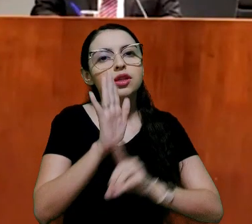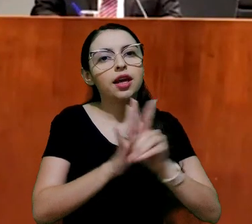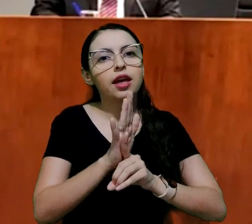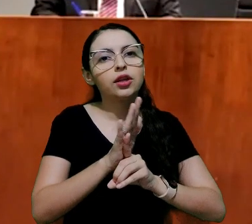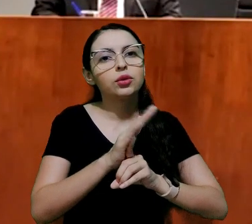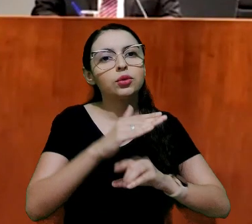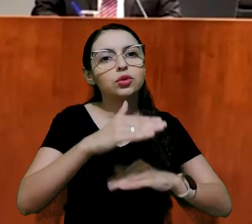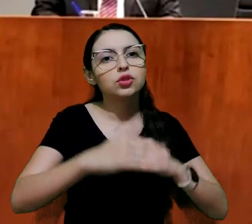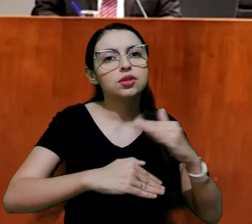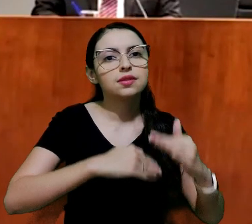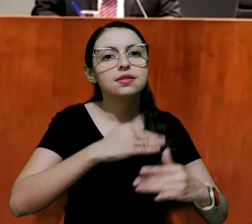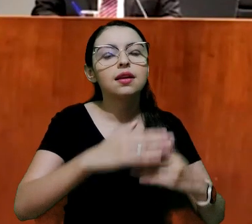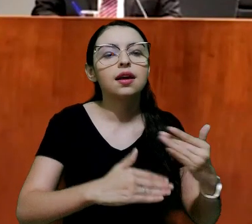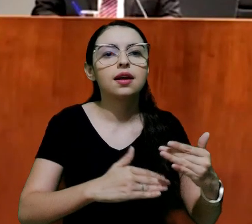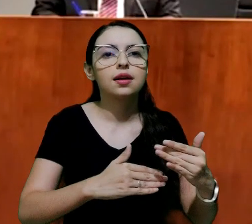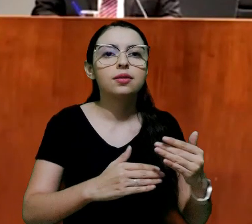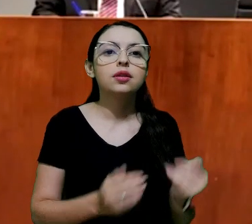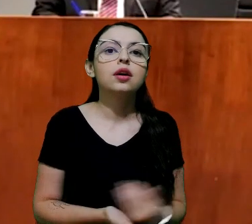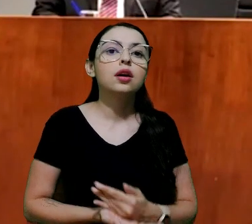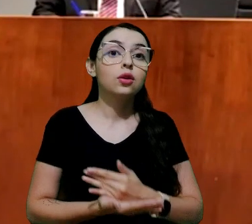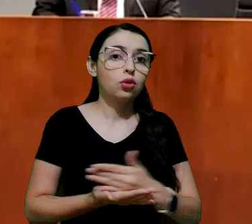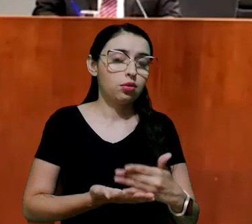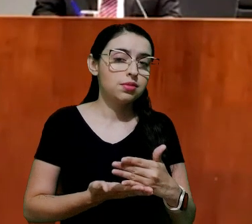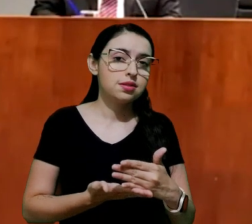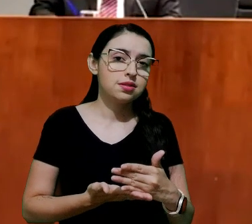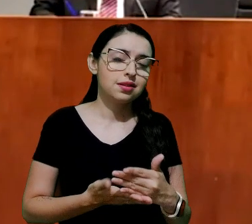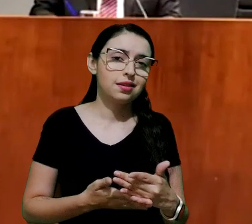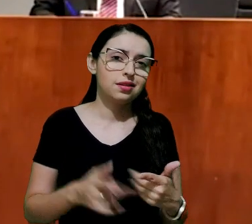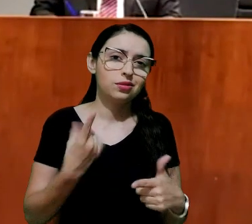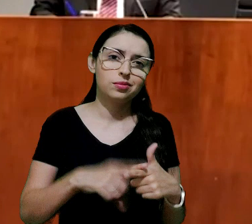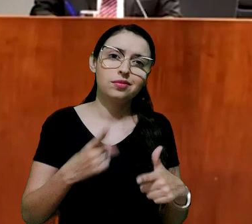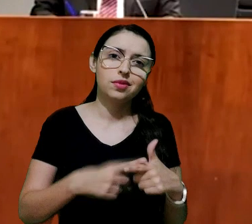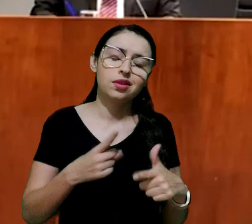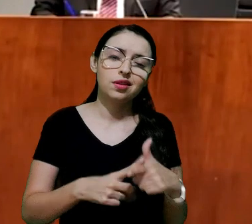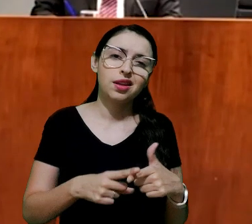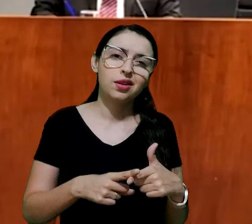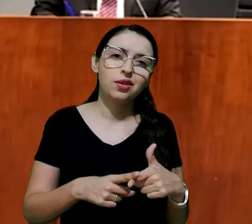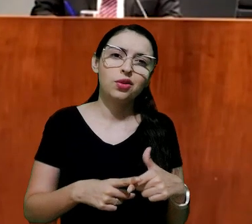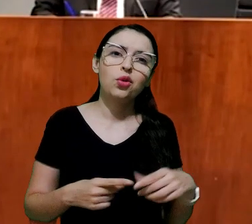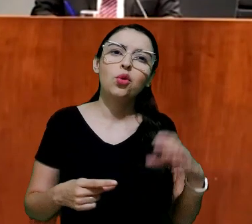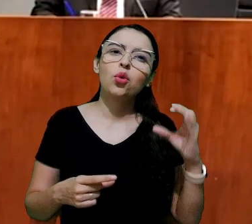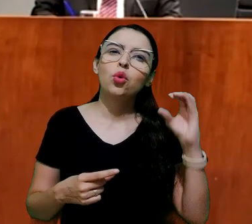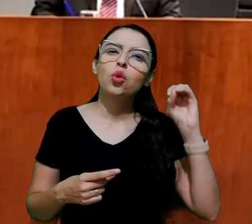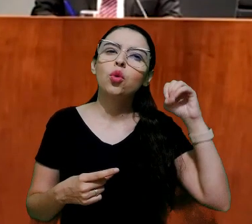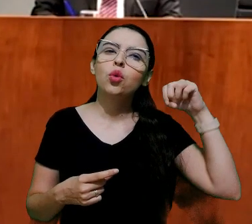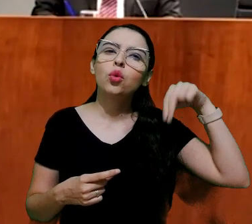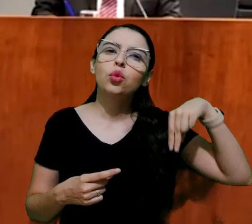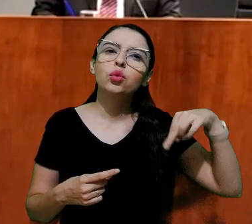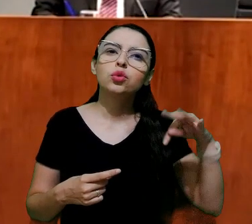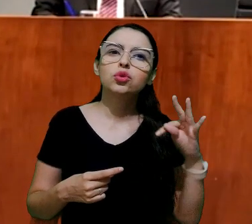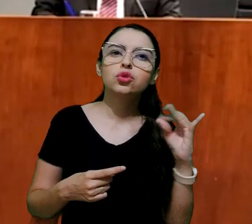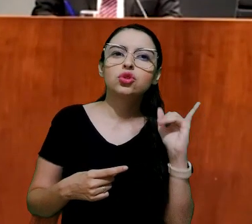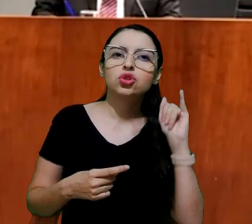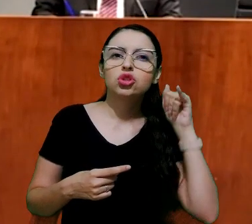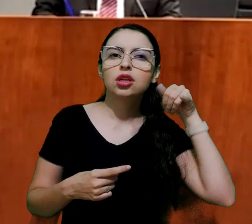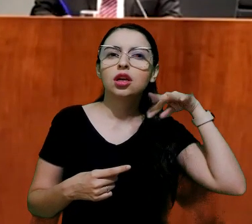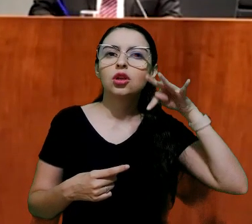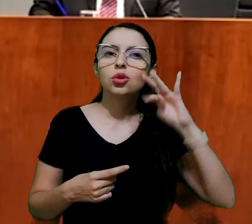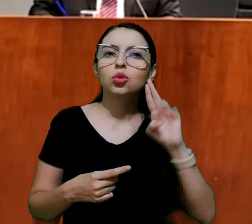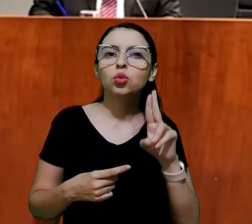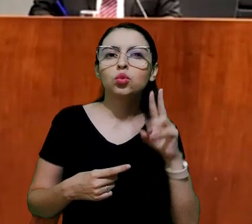Mas vamos começar pelo problema do direito constitucional, que garante a herança. Isso